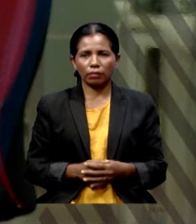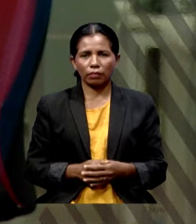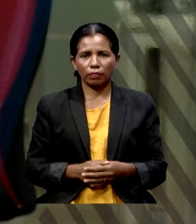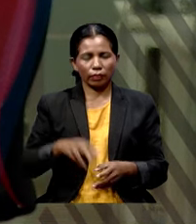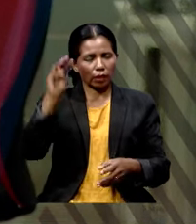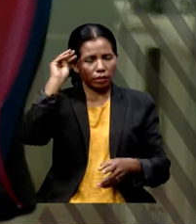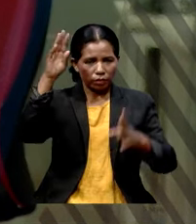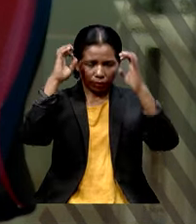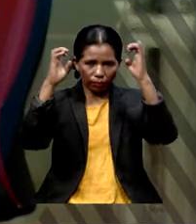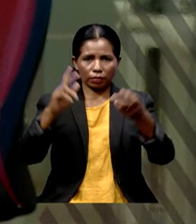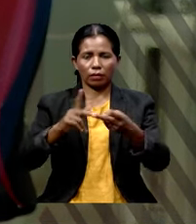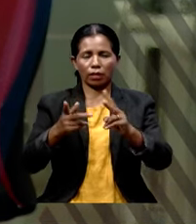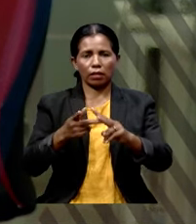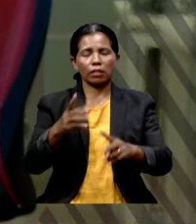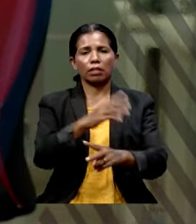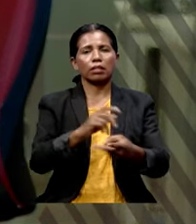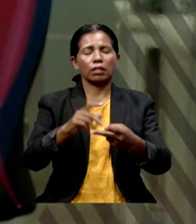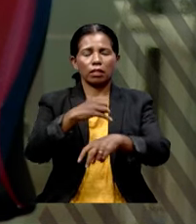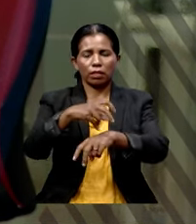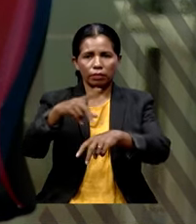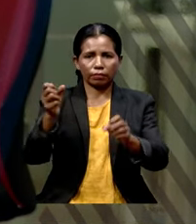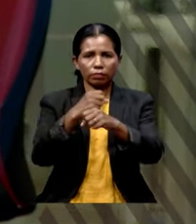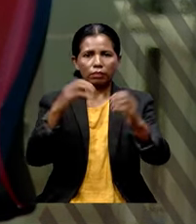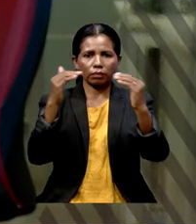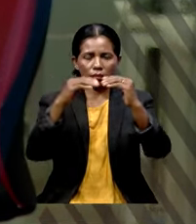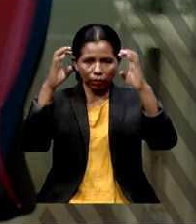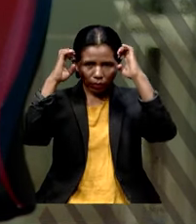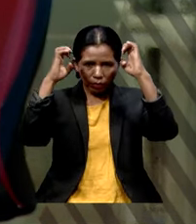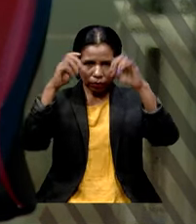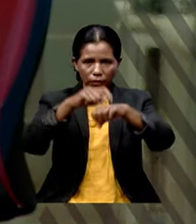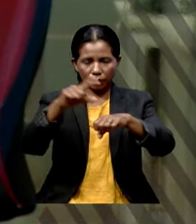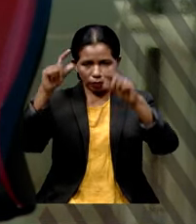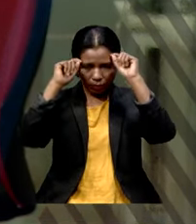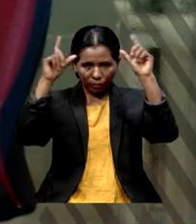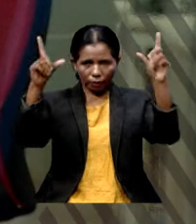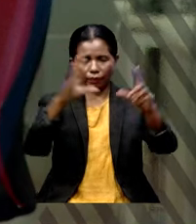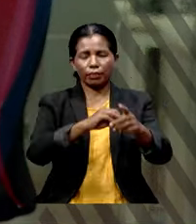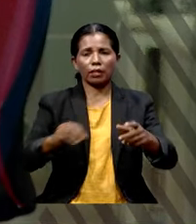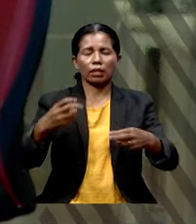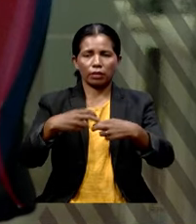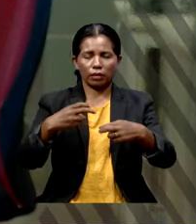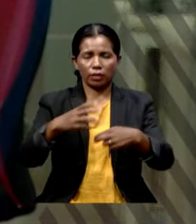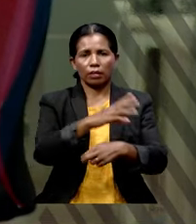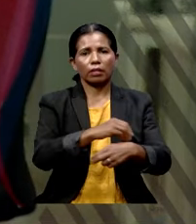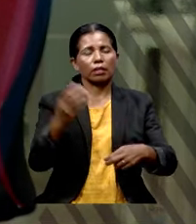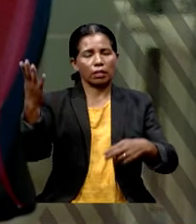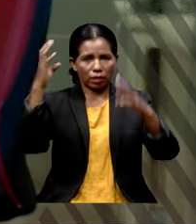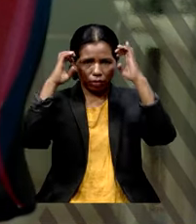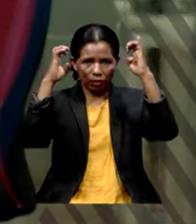O Ministério da Educação, o parceiro internacional, realiza Fórum Conjunto Educação Timor-Leste para progresso no desafio e setor educação.